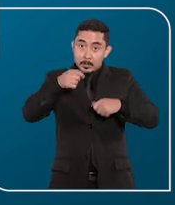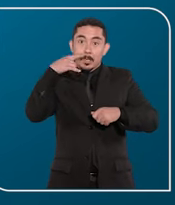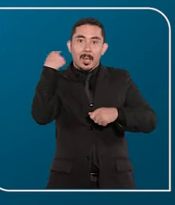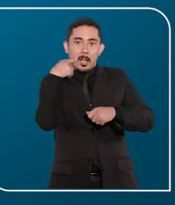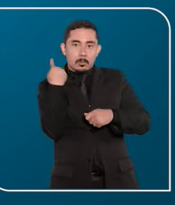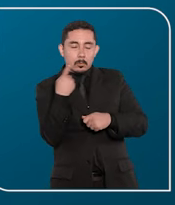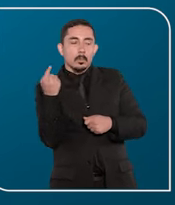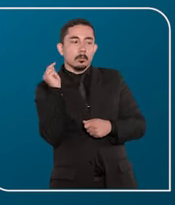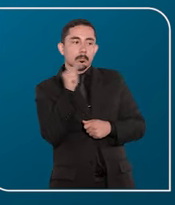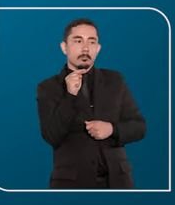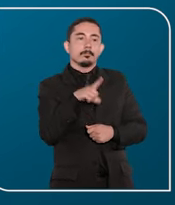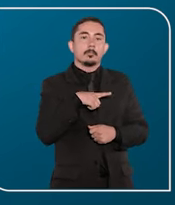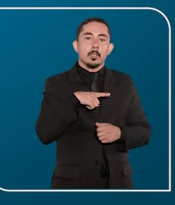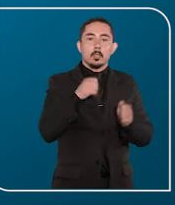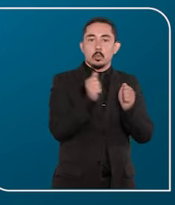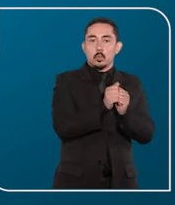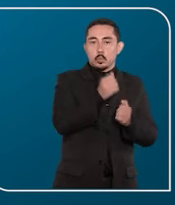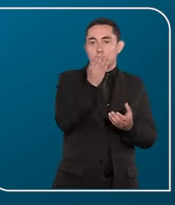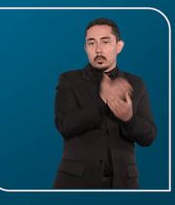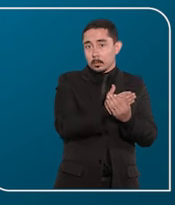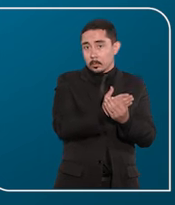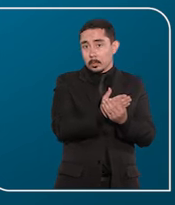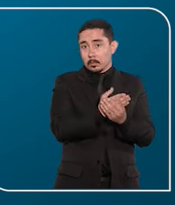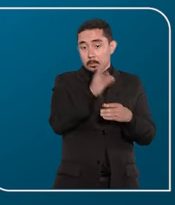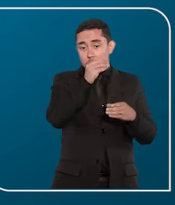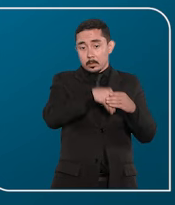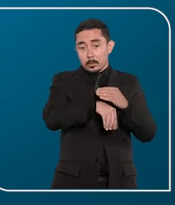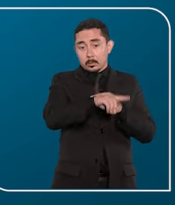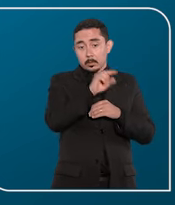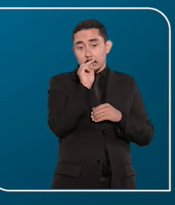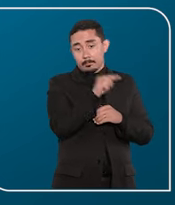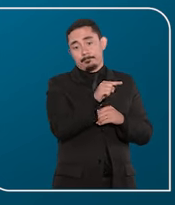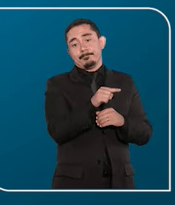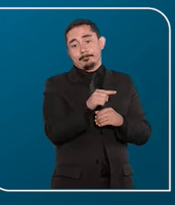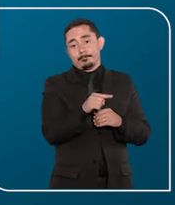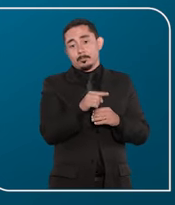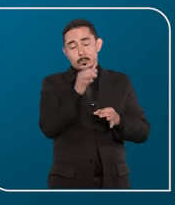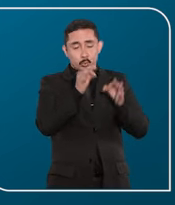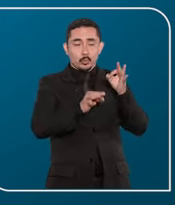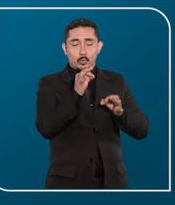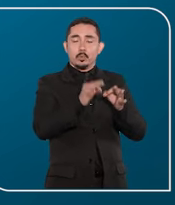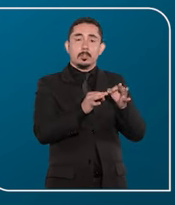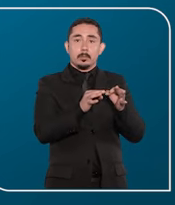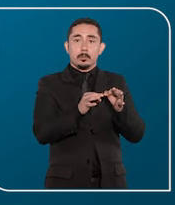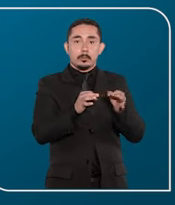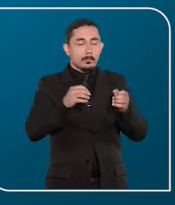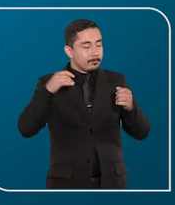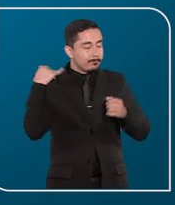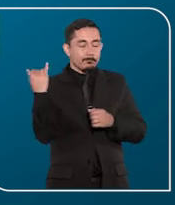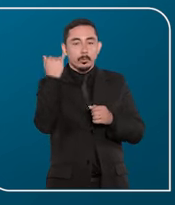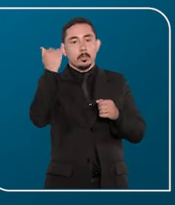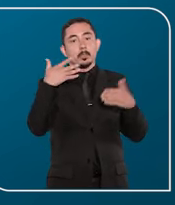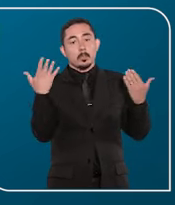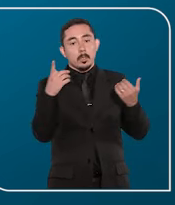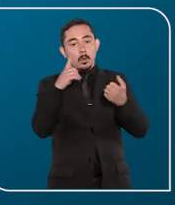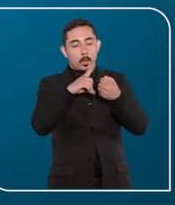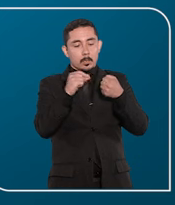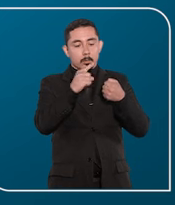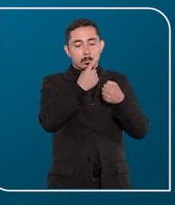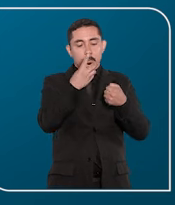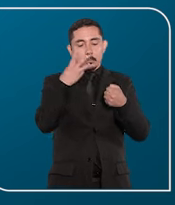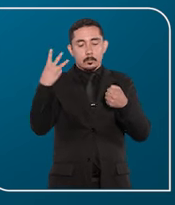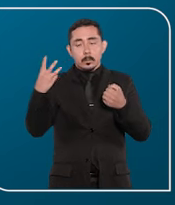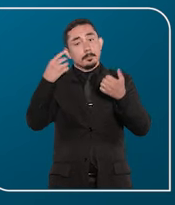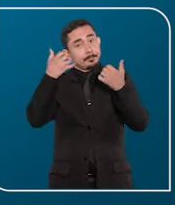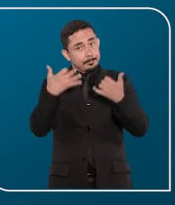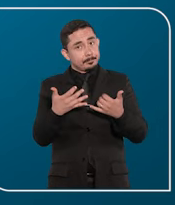dentro do processo, dentro da aplicação e do exercício da justiça é essencial, e por isso a previsão do artigo 133, e eu já faço uma